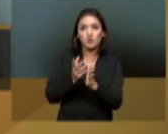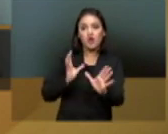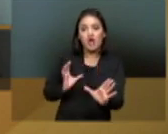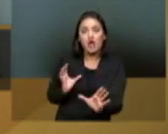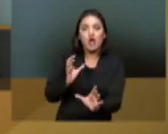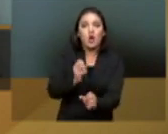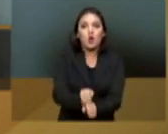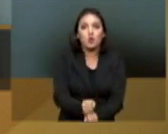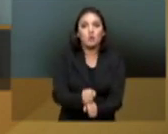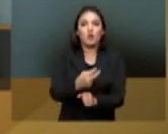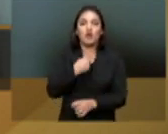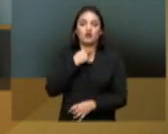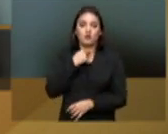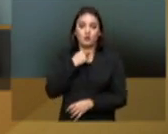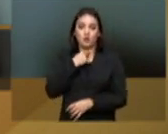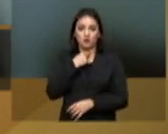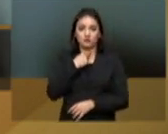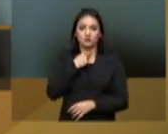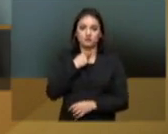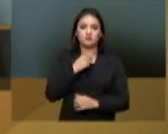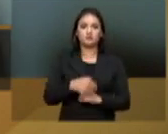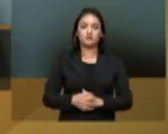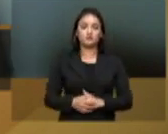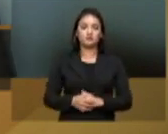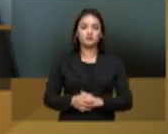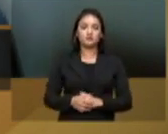Social incidente sobre receita ou faturamento.